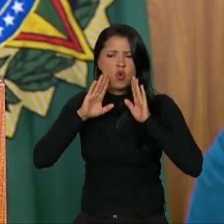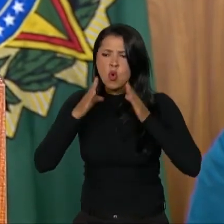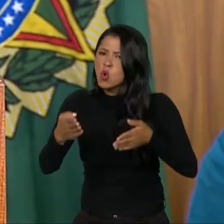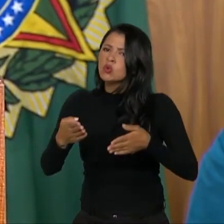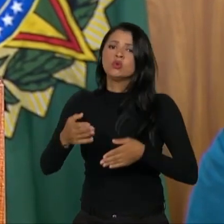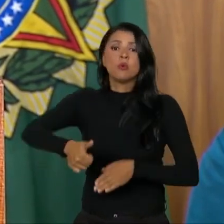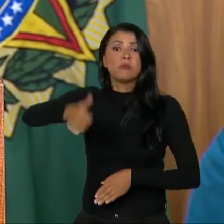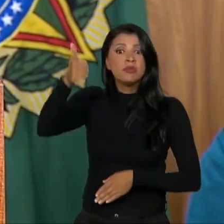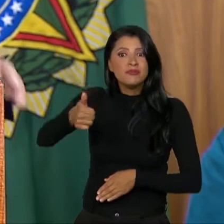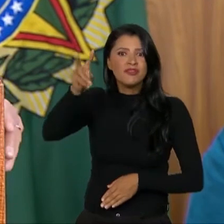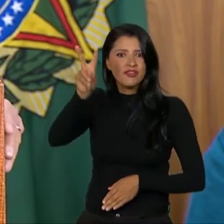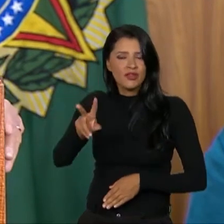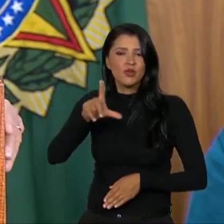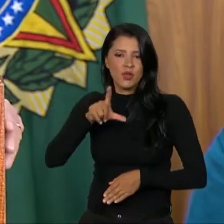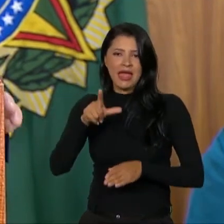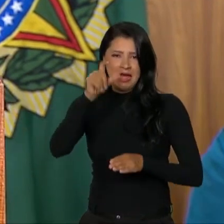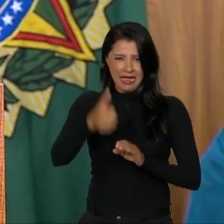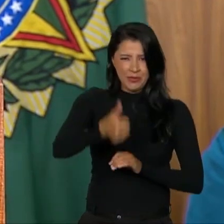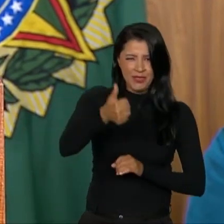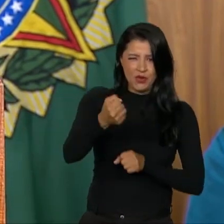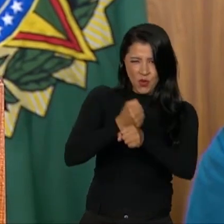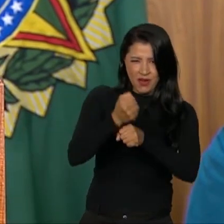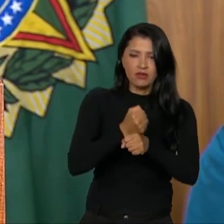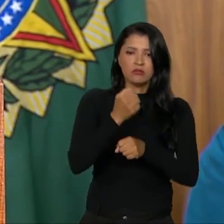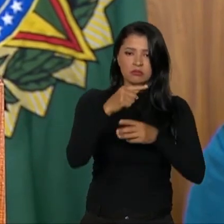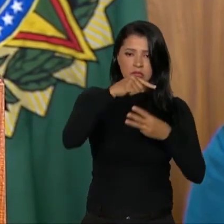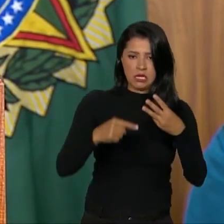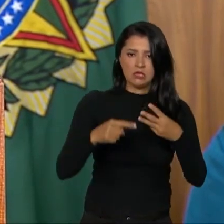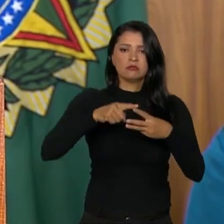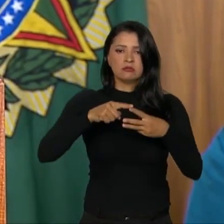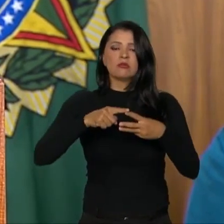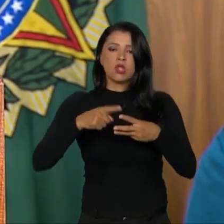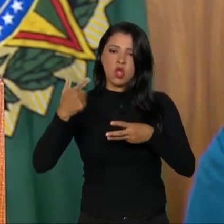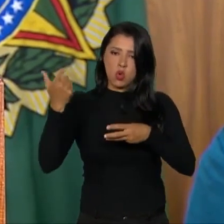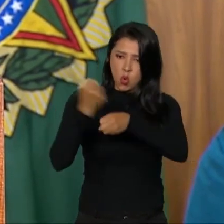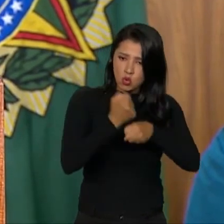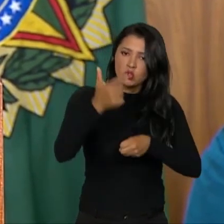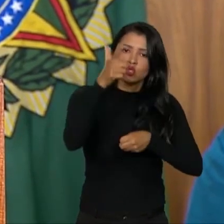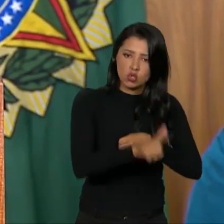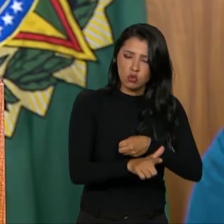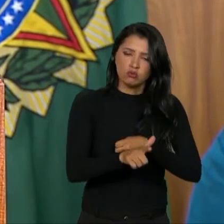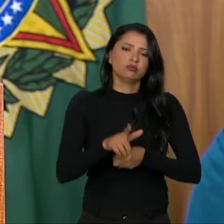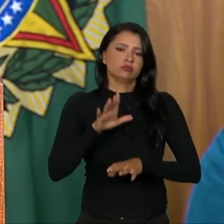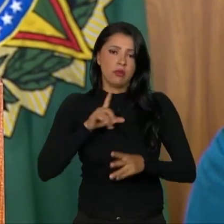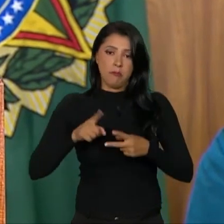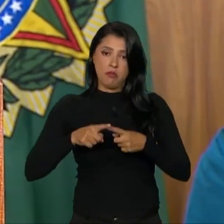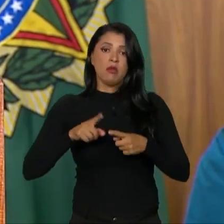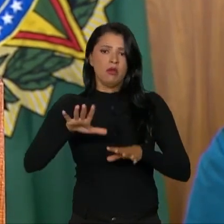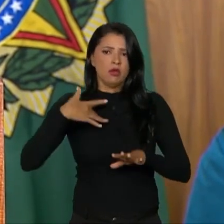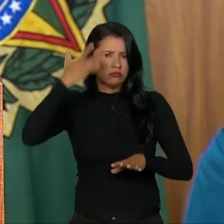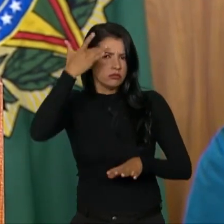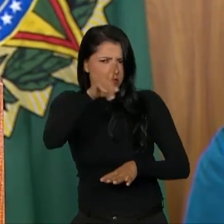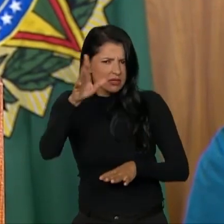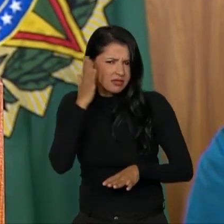primeiro mandato a três coisas. O primeiro, reconstruir. Não sei se vocês sabem o que